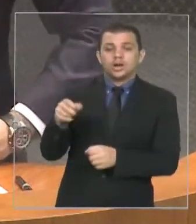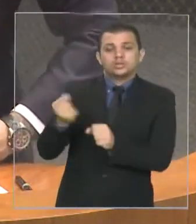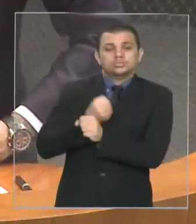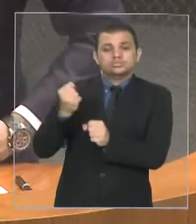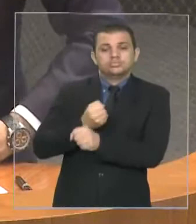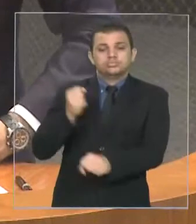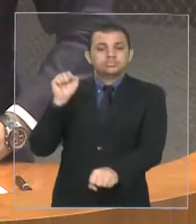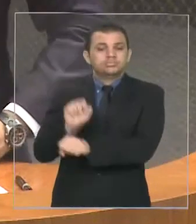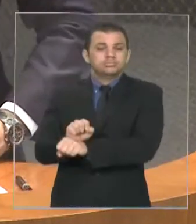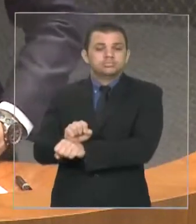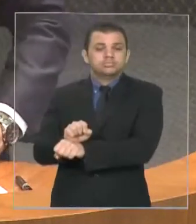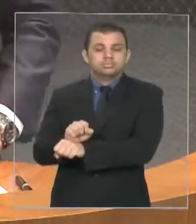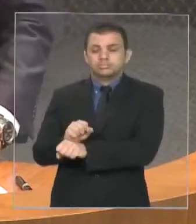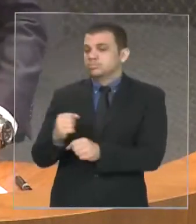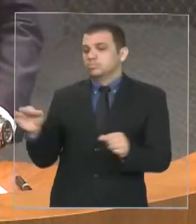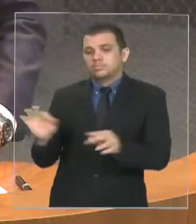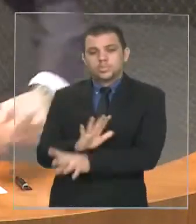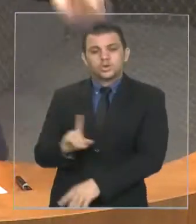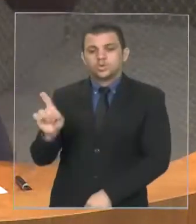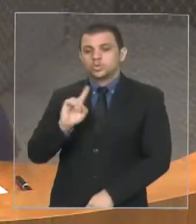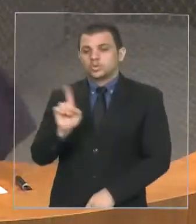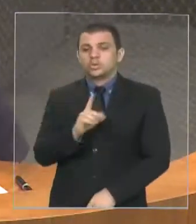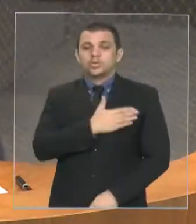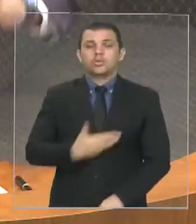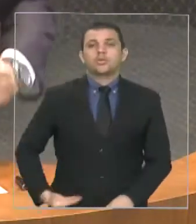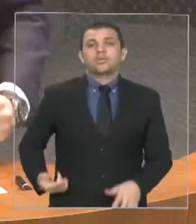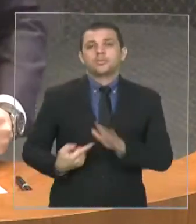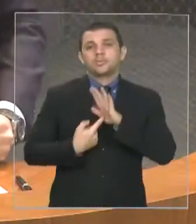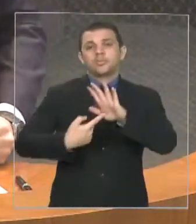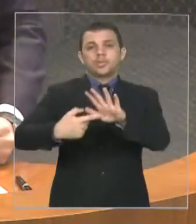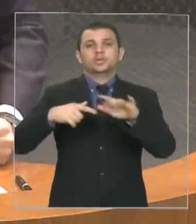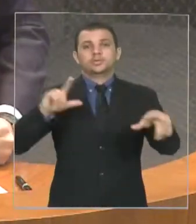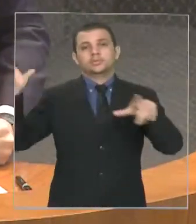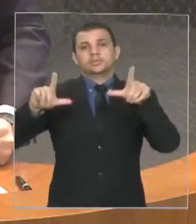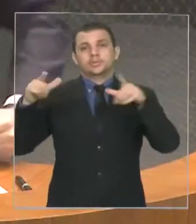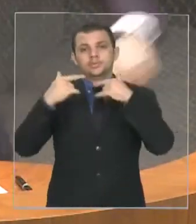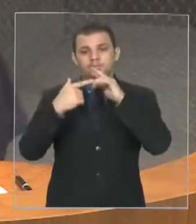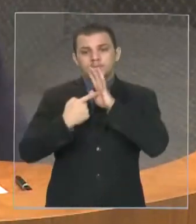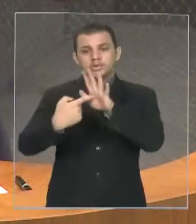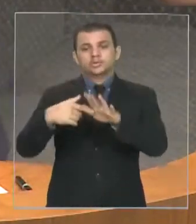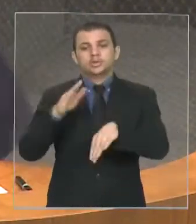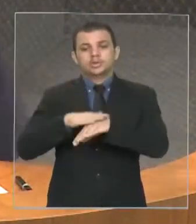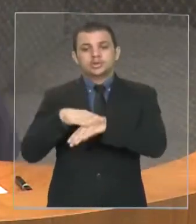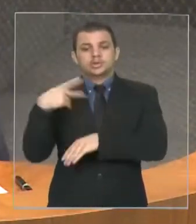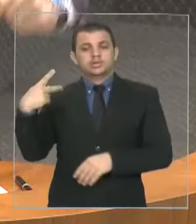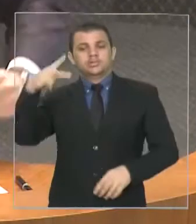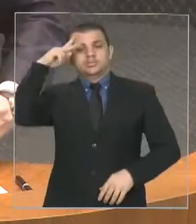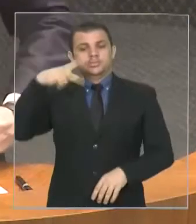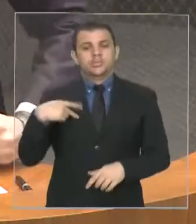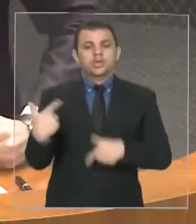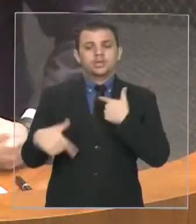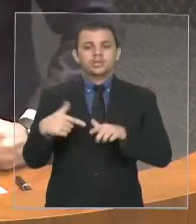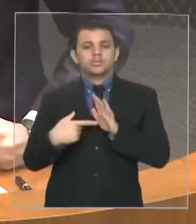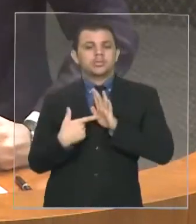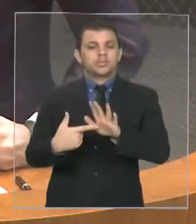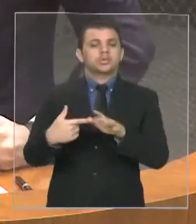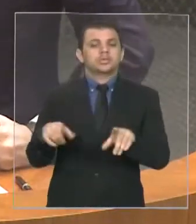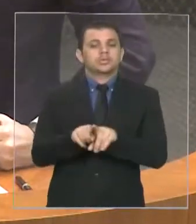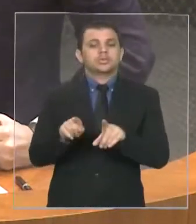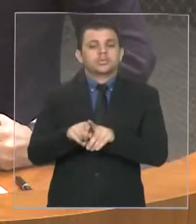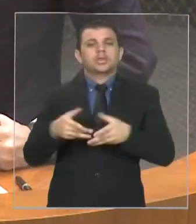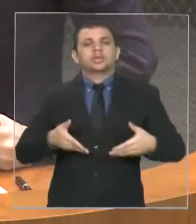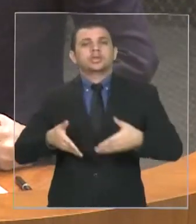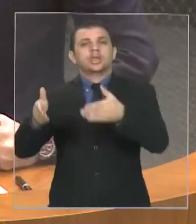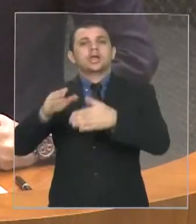coloca na televisão que a obra do Anel da Soja é dele, que a obra da Estrada do Arroz é dele,